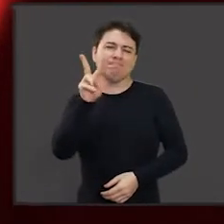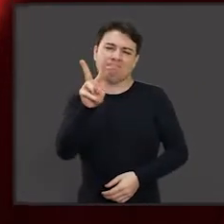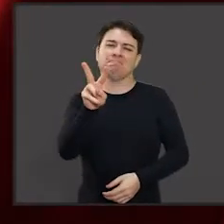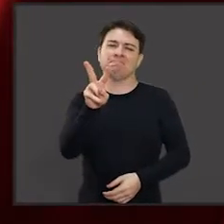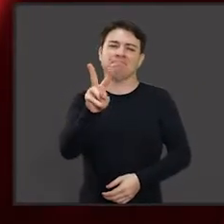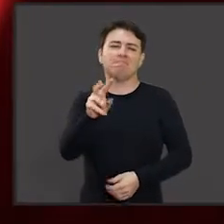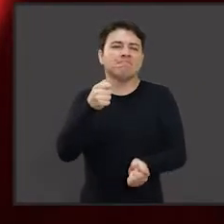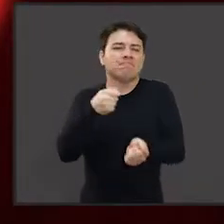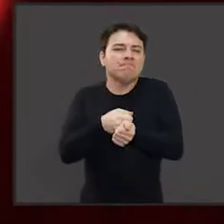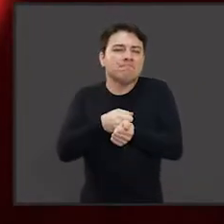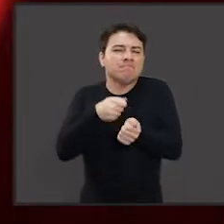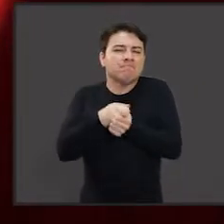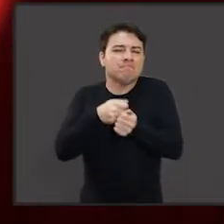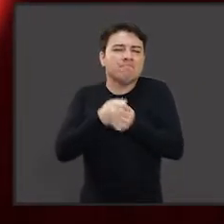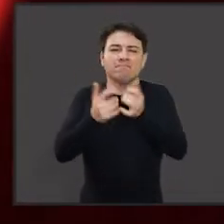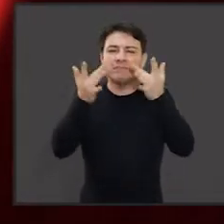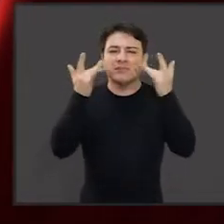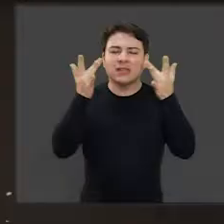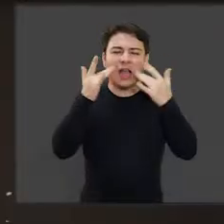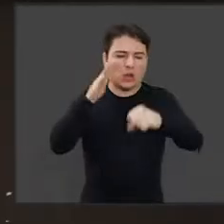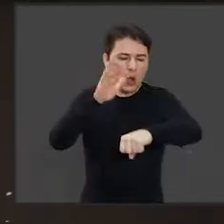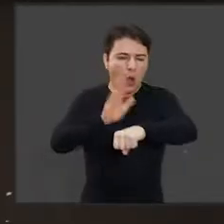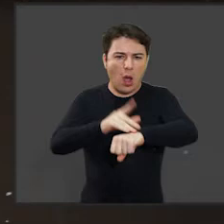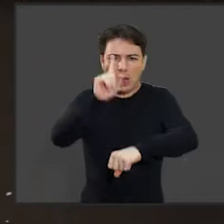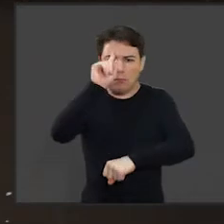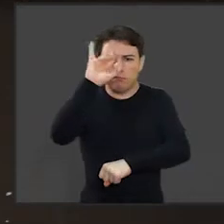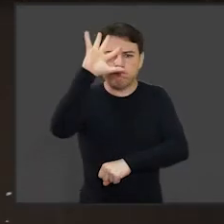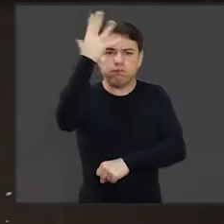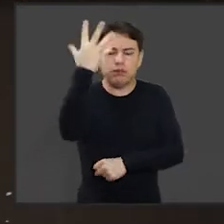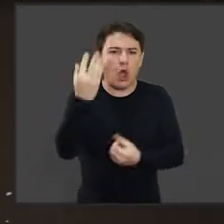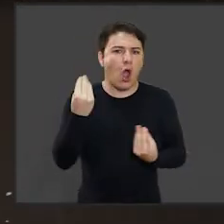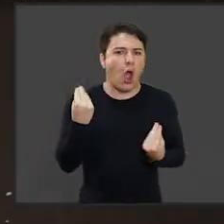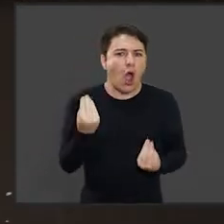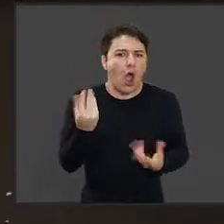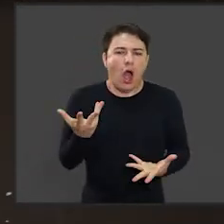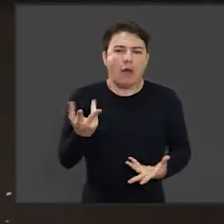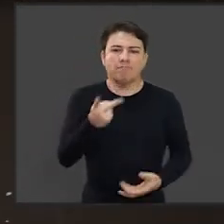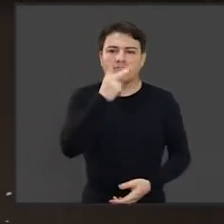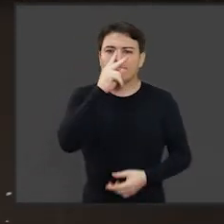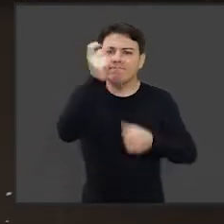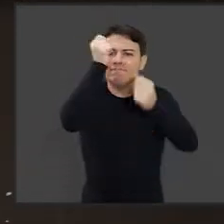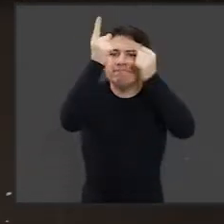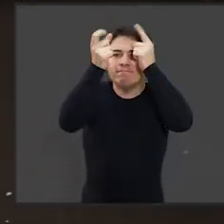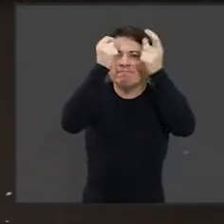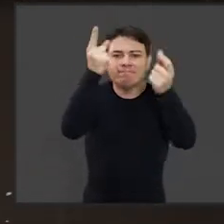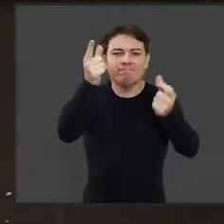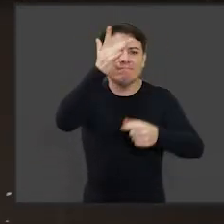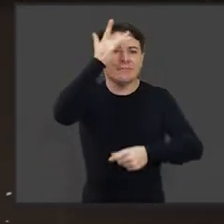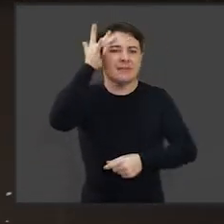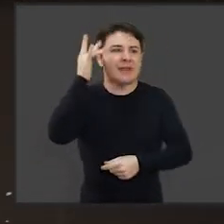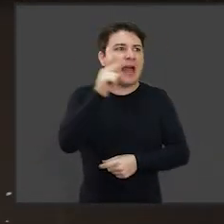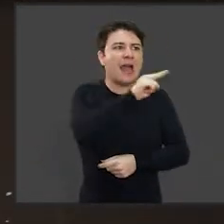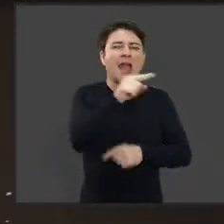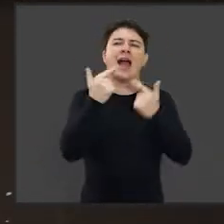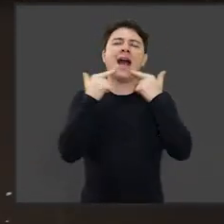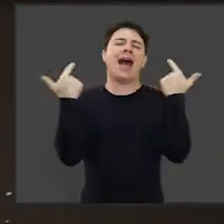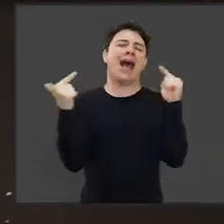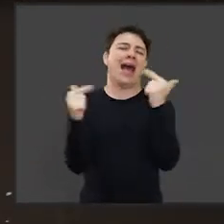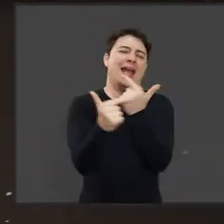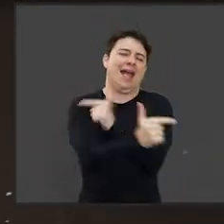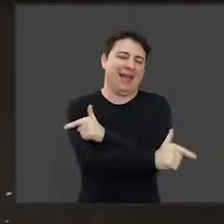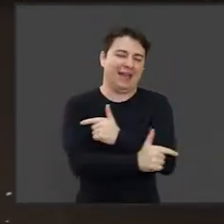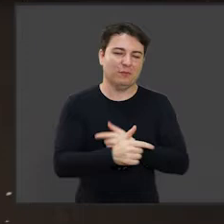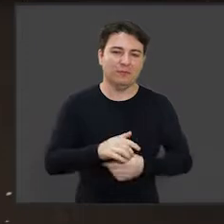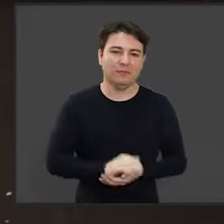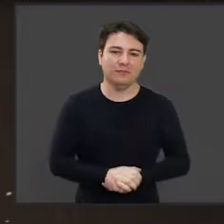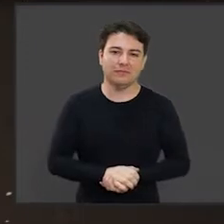tinha um interesse, gostava de ver, e ficava me questionando, né, como esses caras conseguem criar cenas na hora, e parece